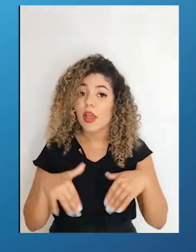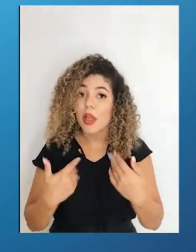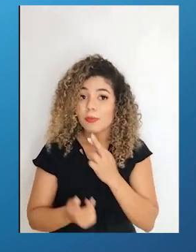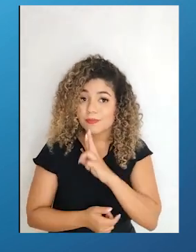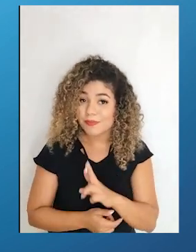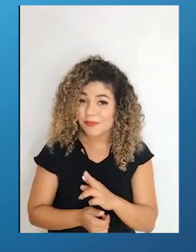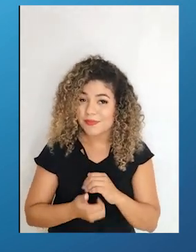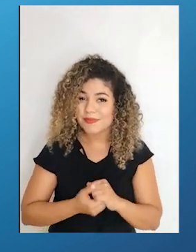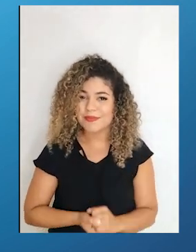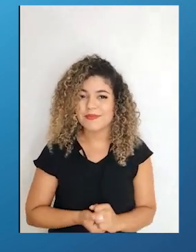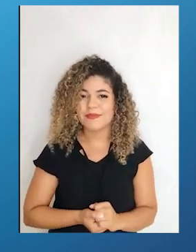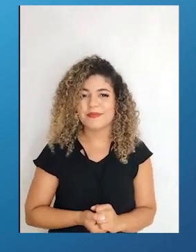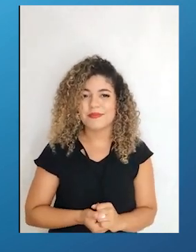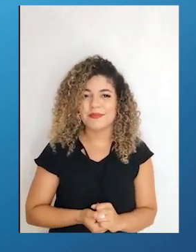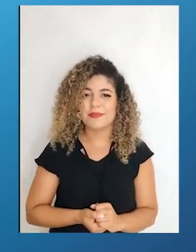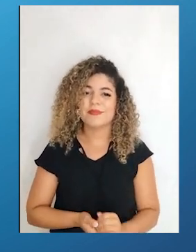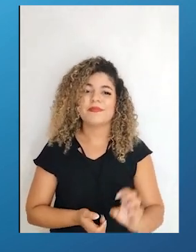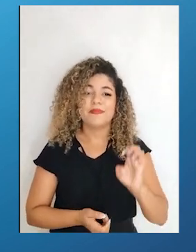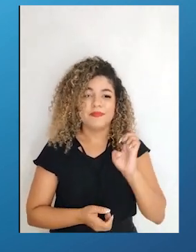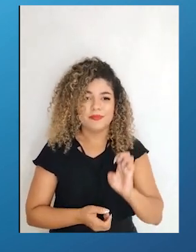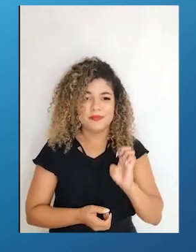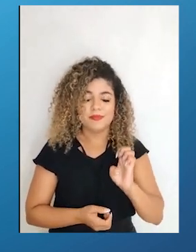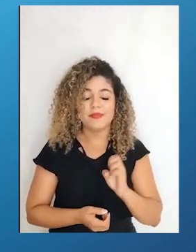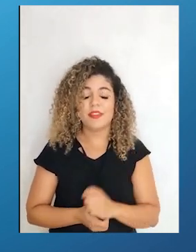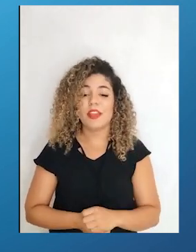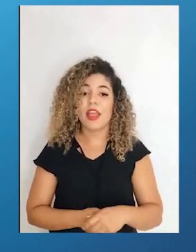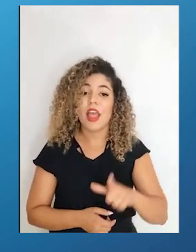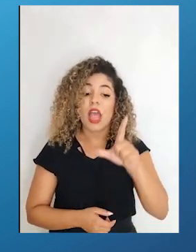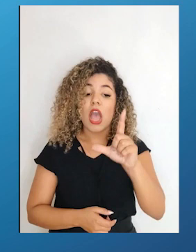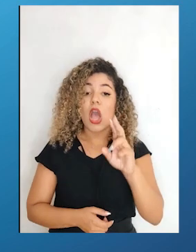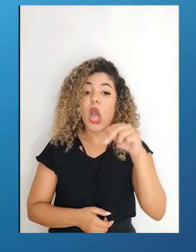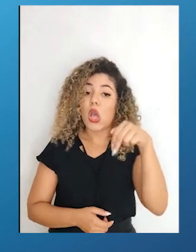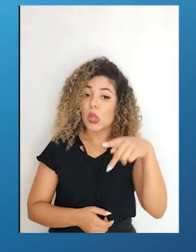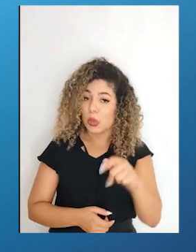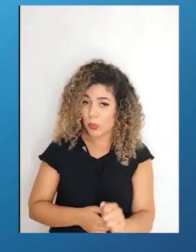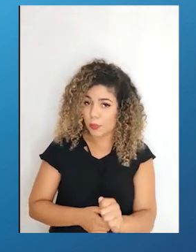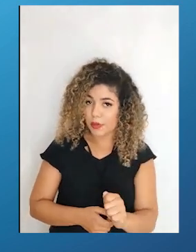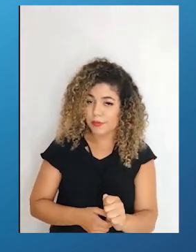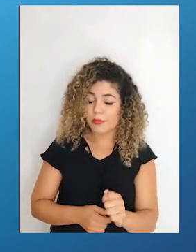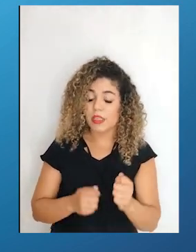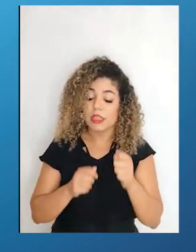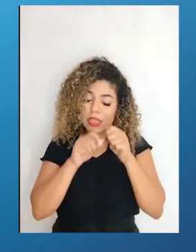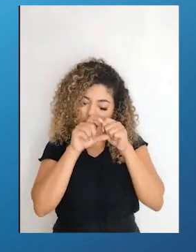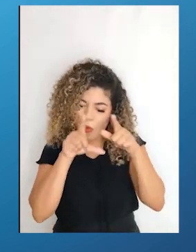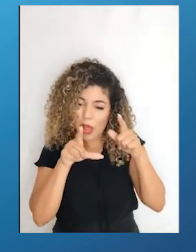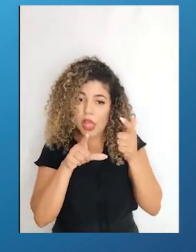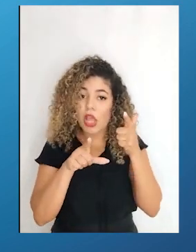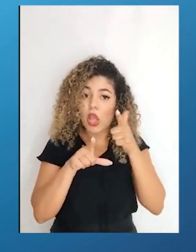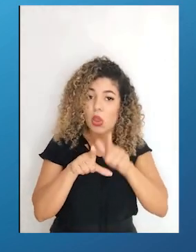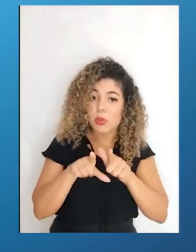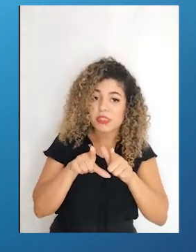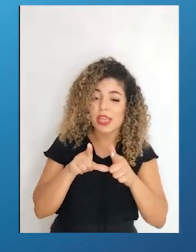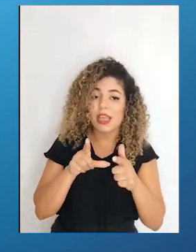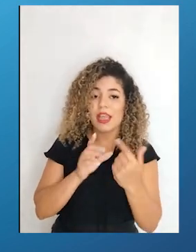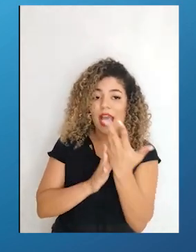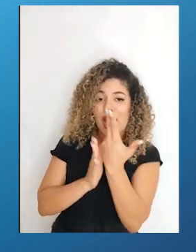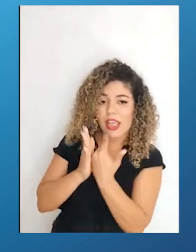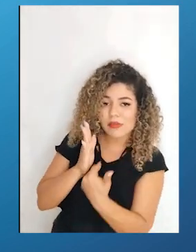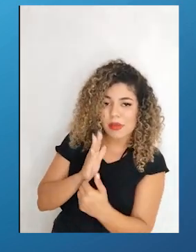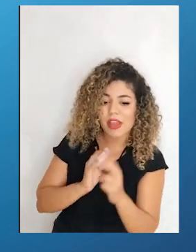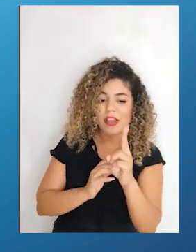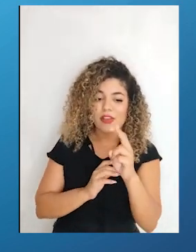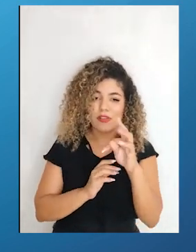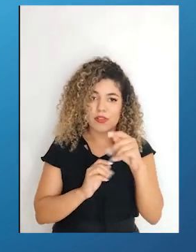lente convergente capaz de conjugar uma imagem virtual direta e maior do que o objeto. Aqui nós temos aqueles instrumentos